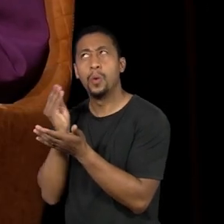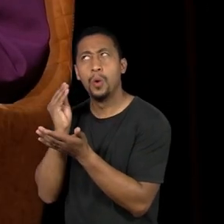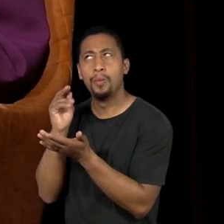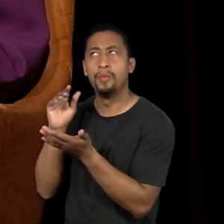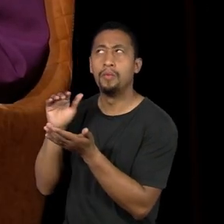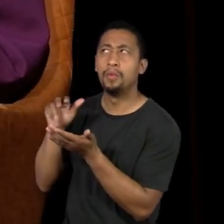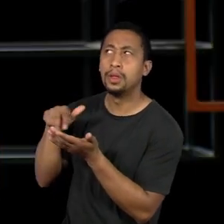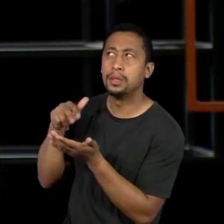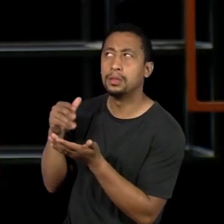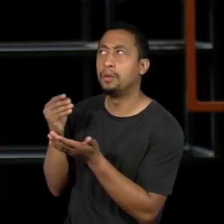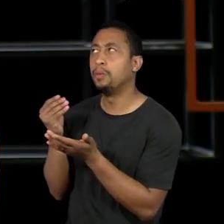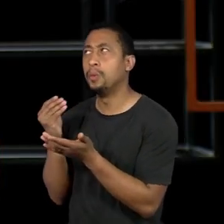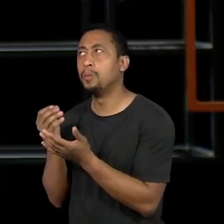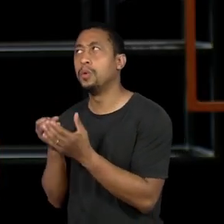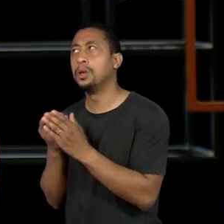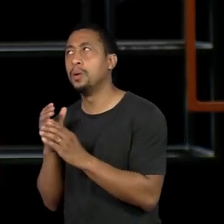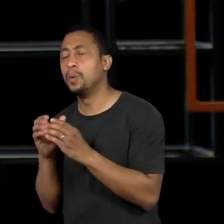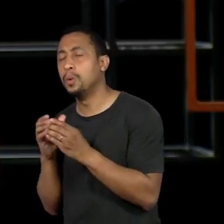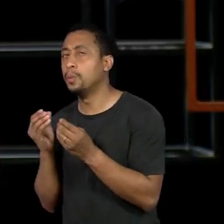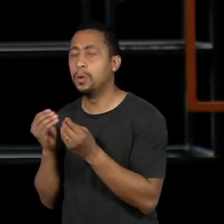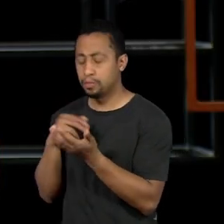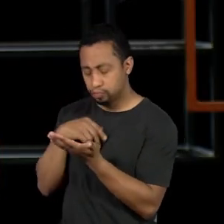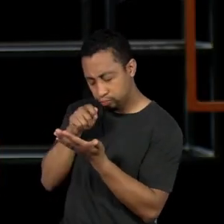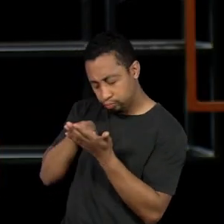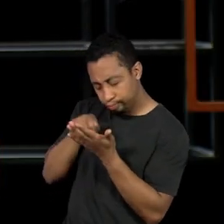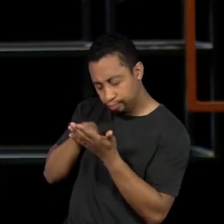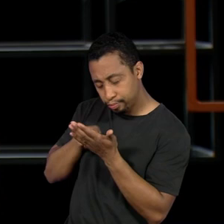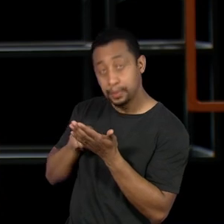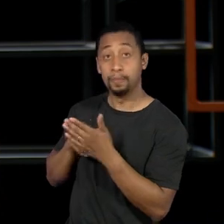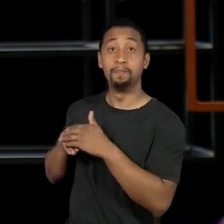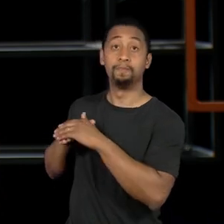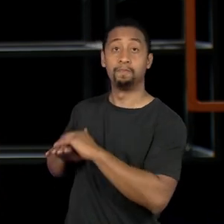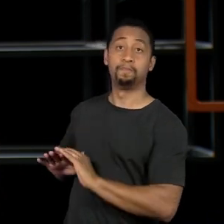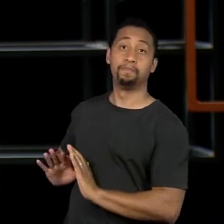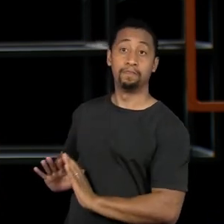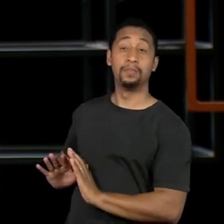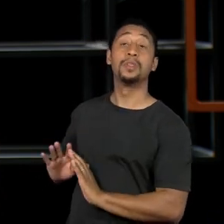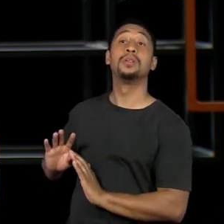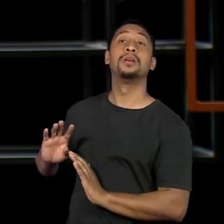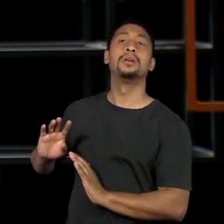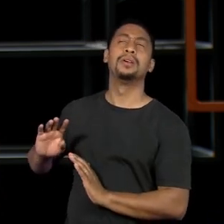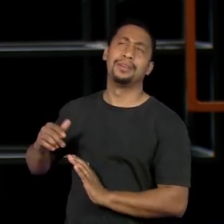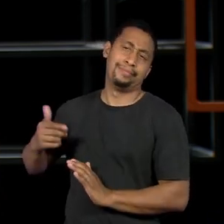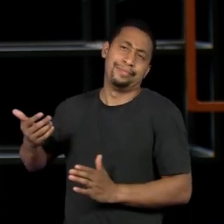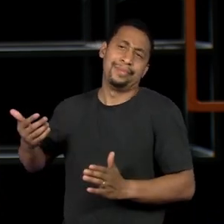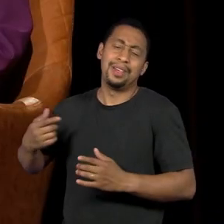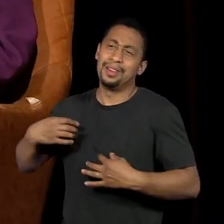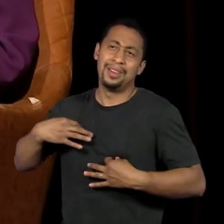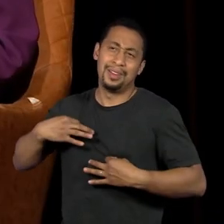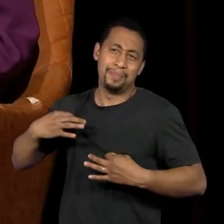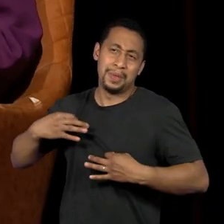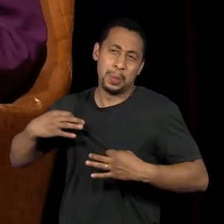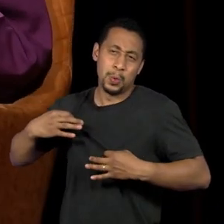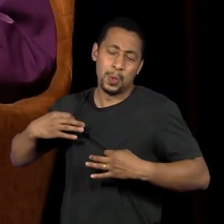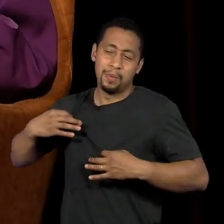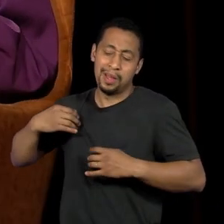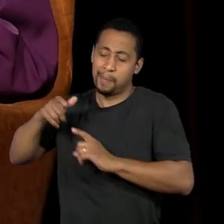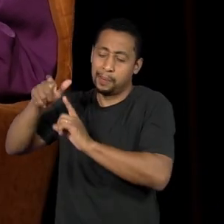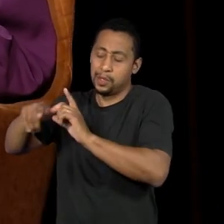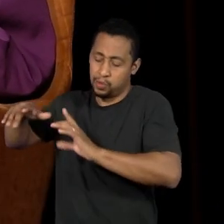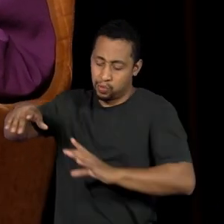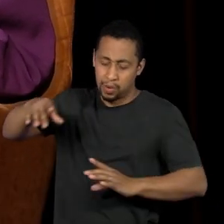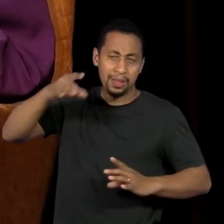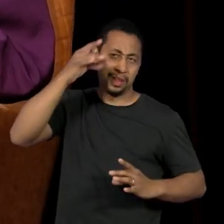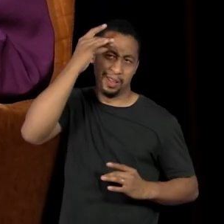Mária, ela fazia o Diadorim, devia estar vestida de homem, de jagunço, mas não, ela era um